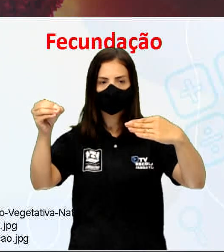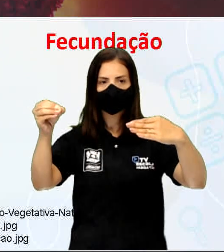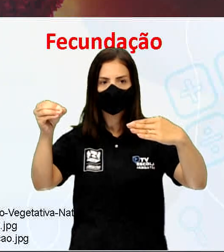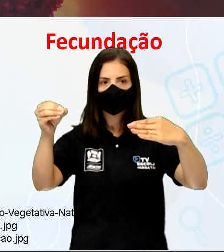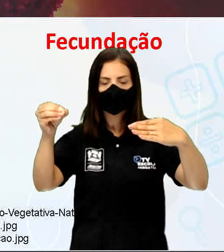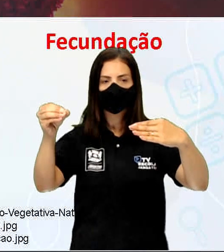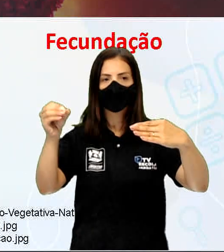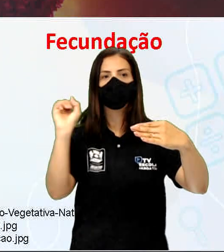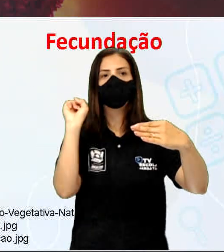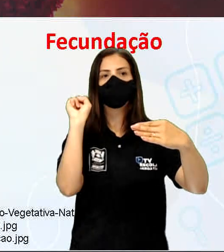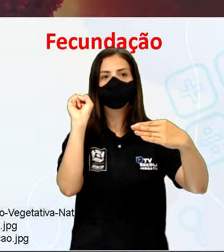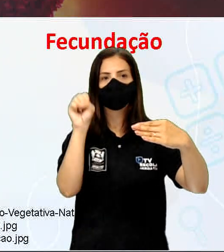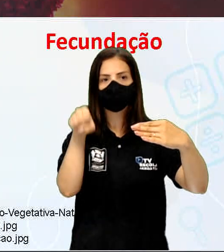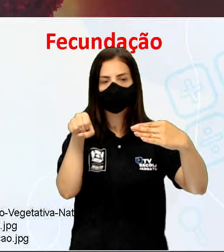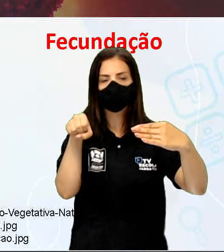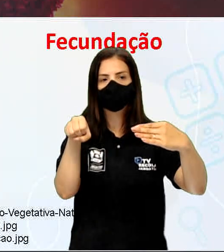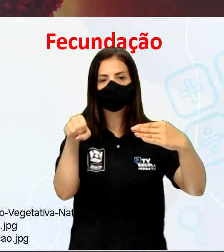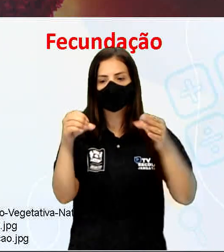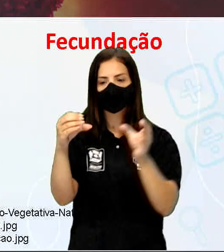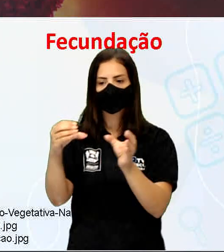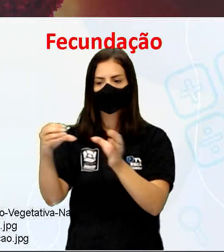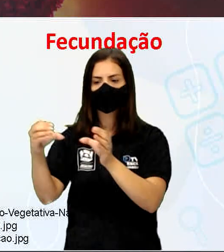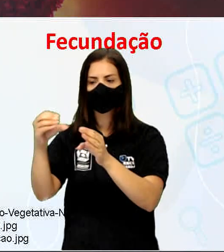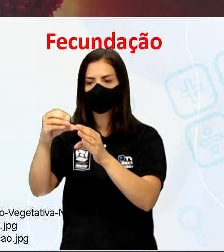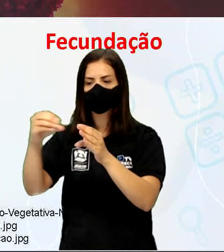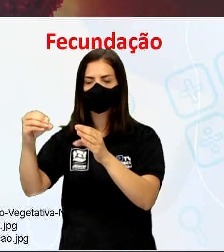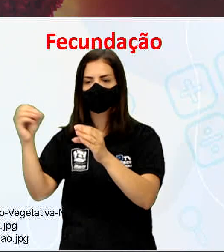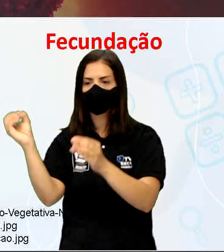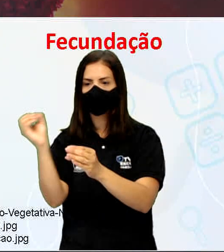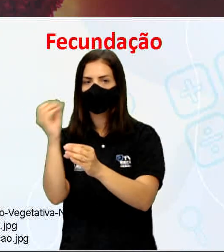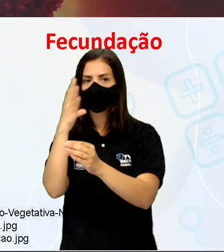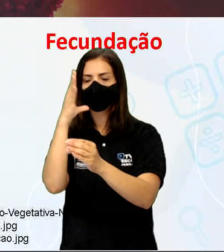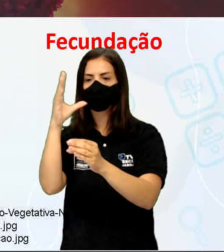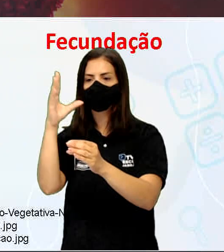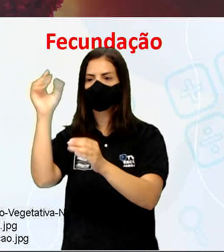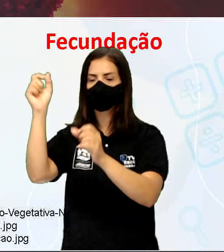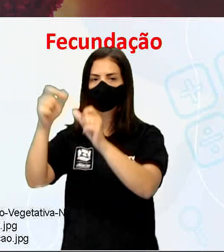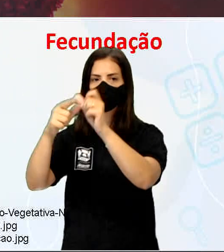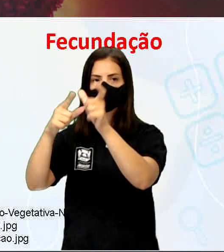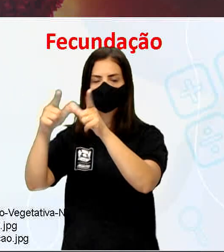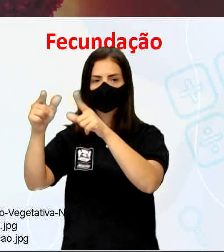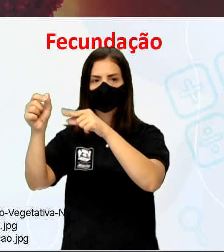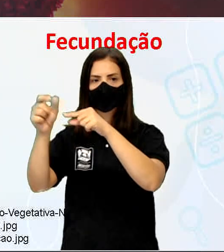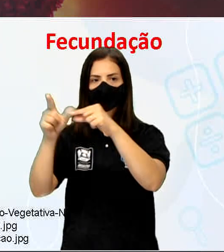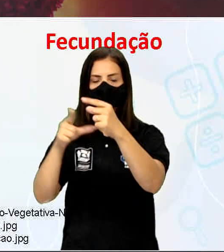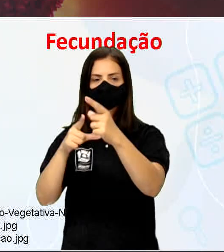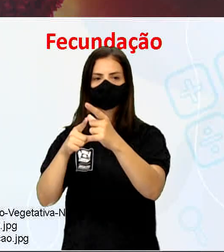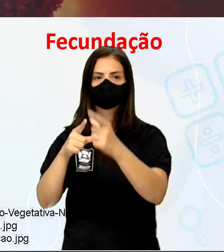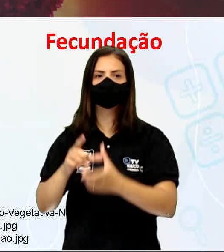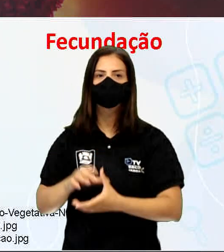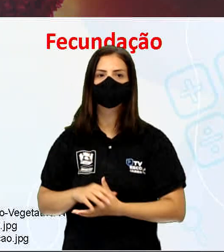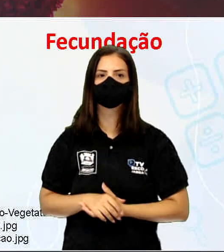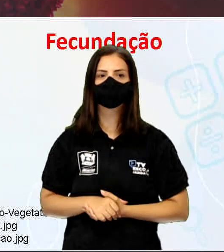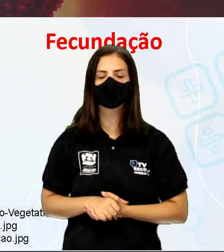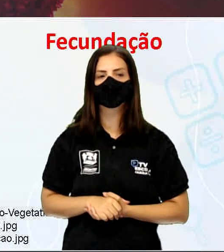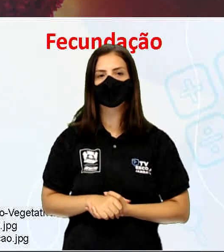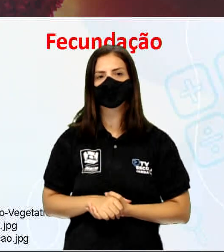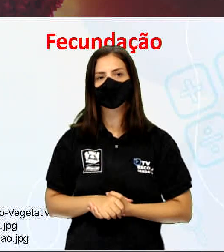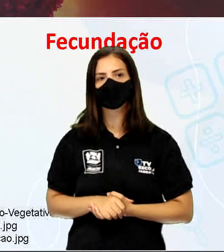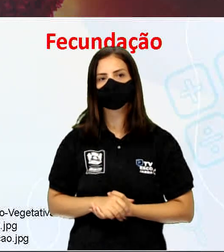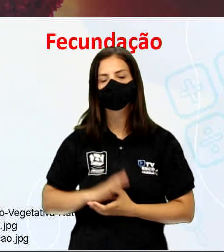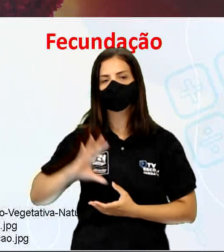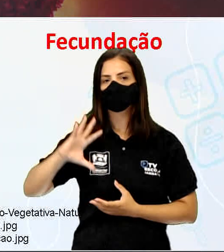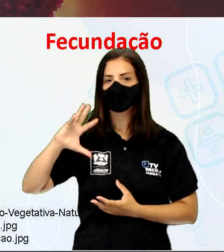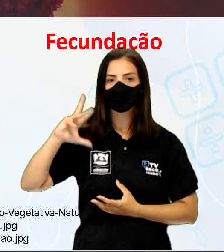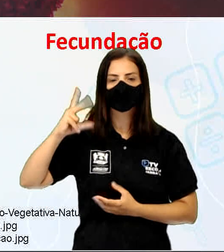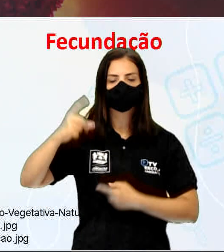tem a capacidade de originar um novo indivíduo. Então, ela se reproduz por meio da regeneração. Todos esses